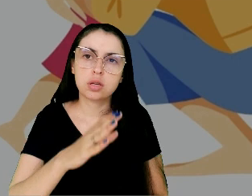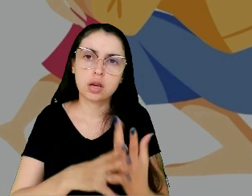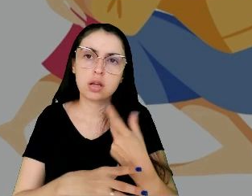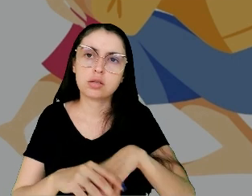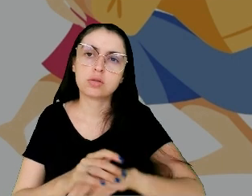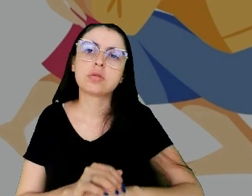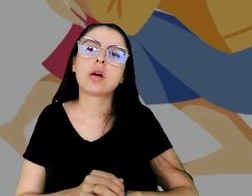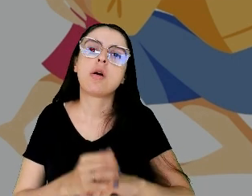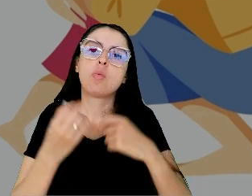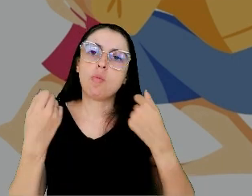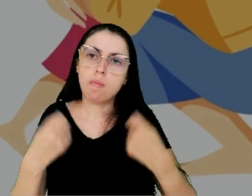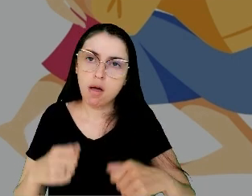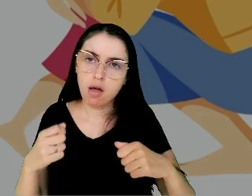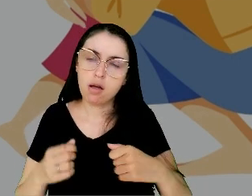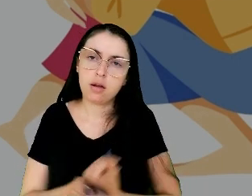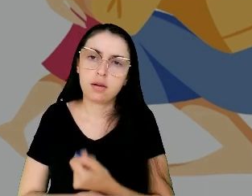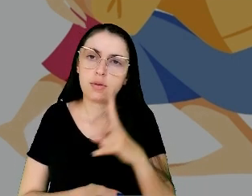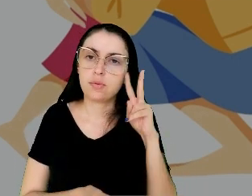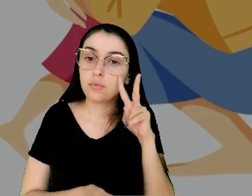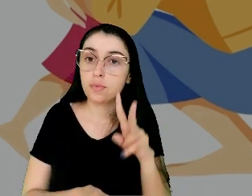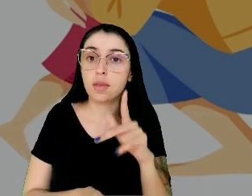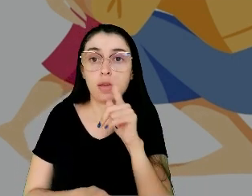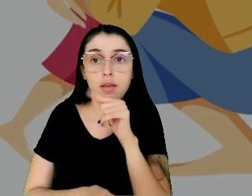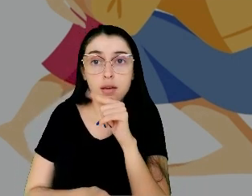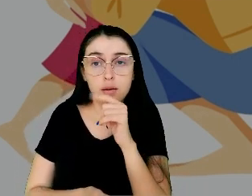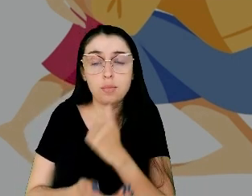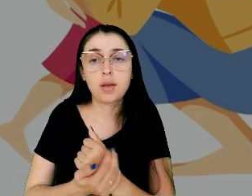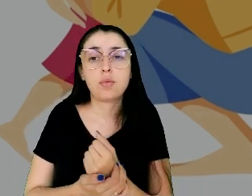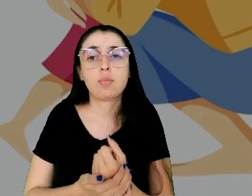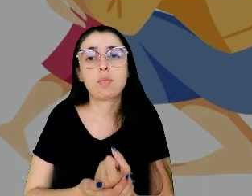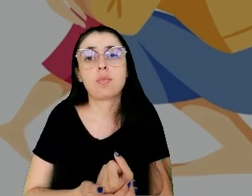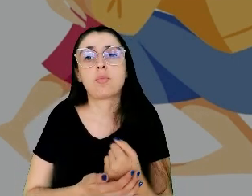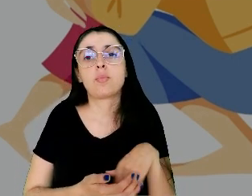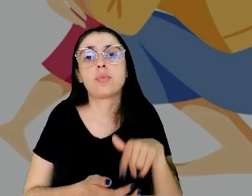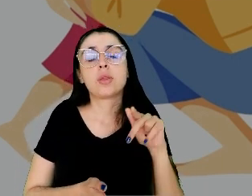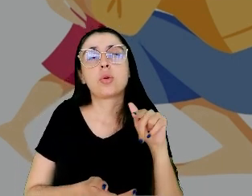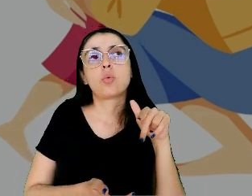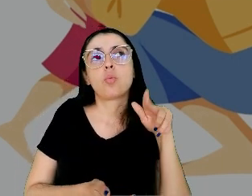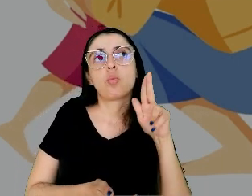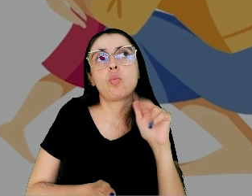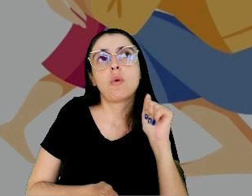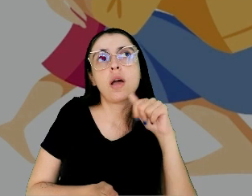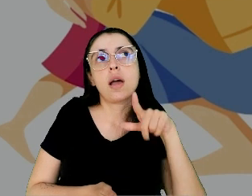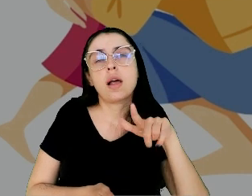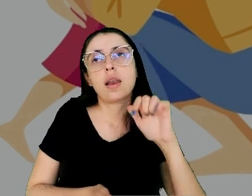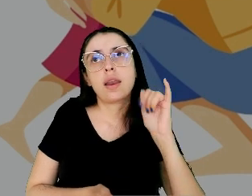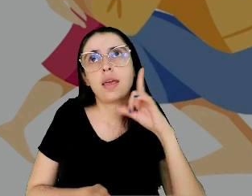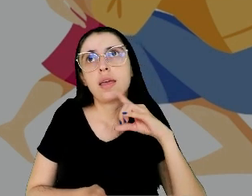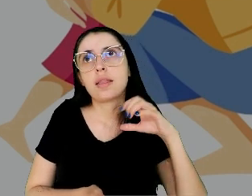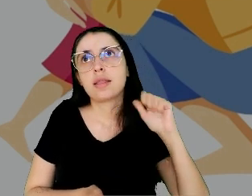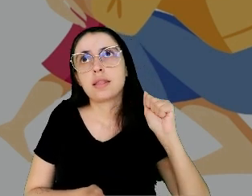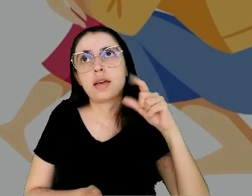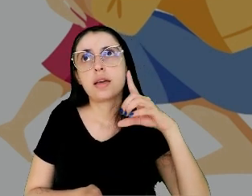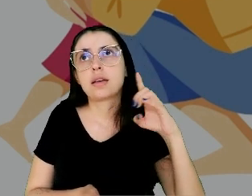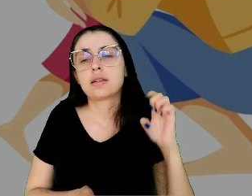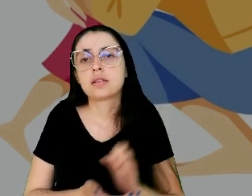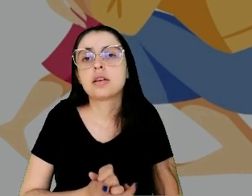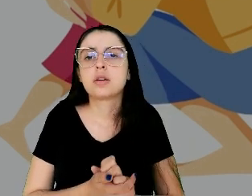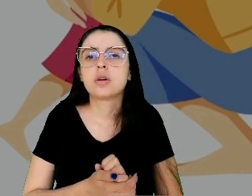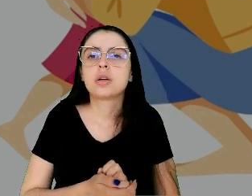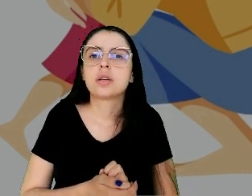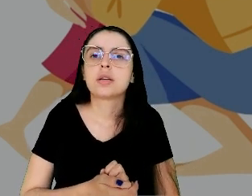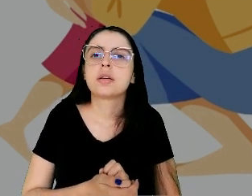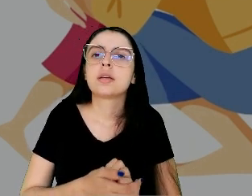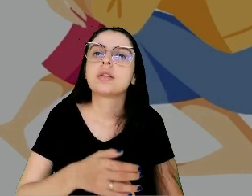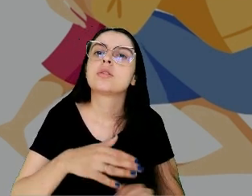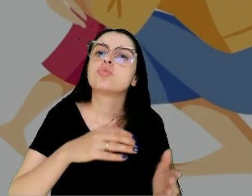sustentável e olhar para as águas e qualidade da água do hemisfério sul, que